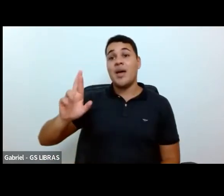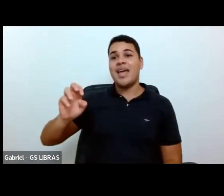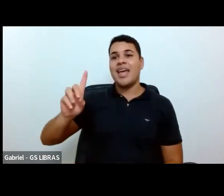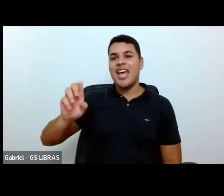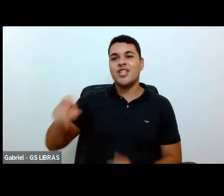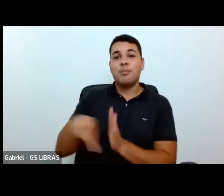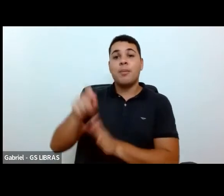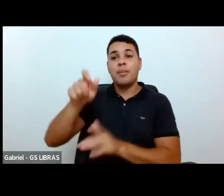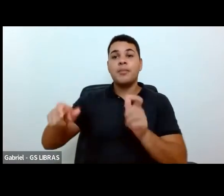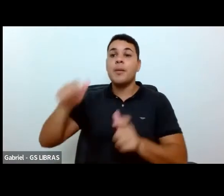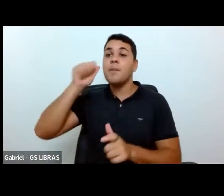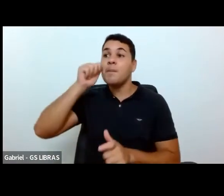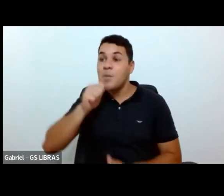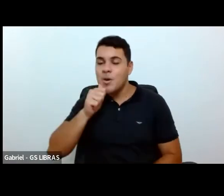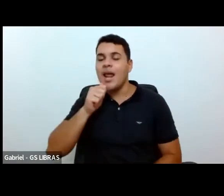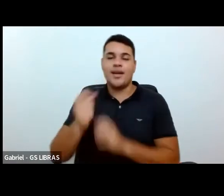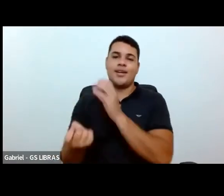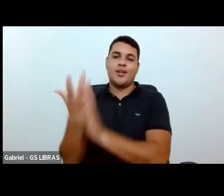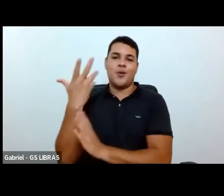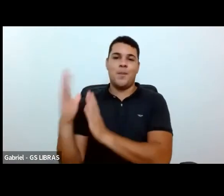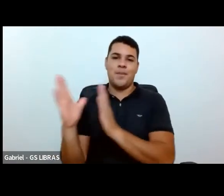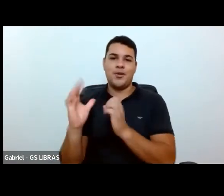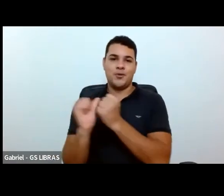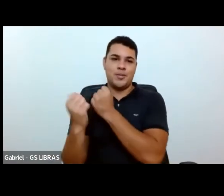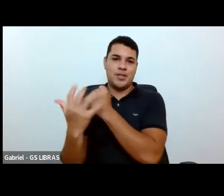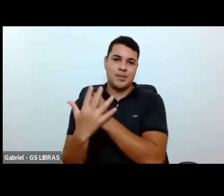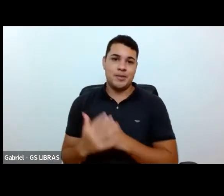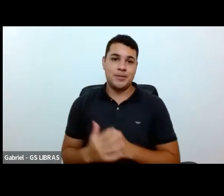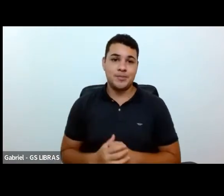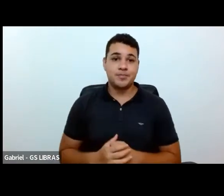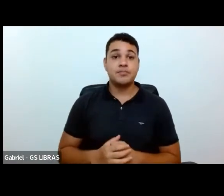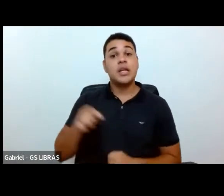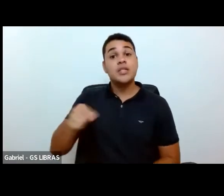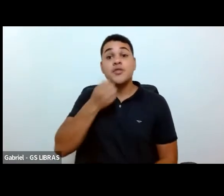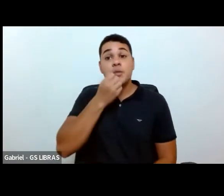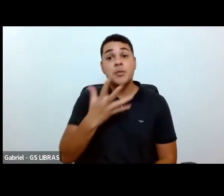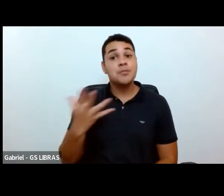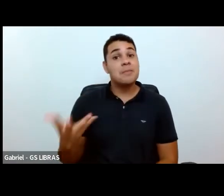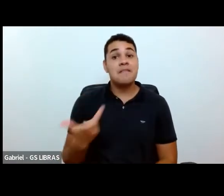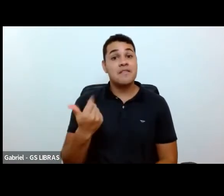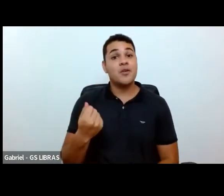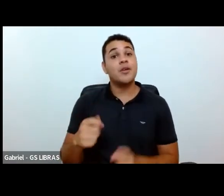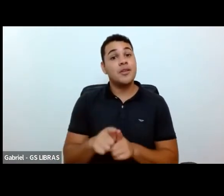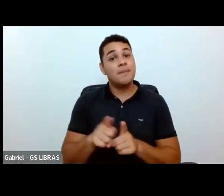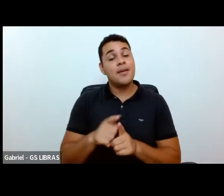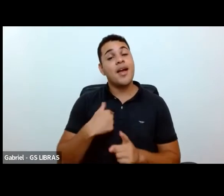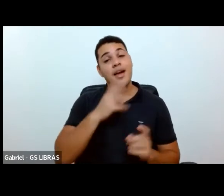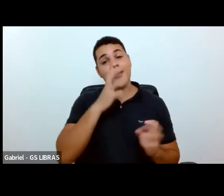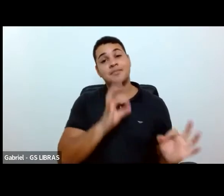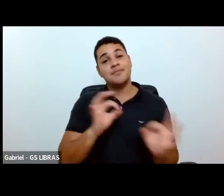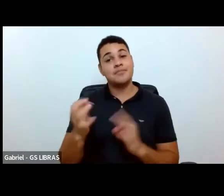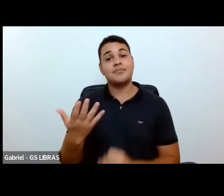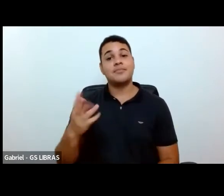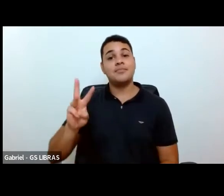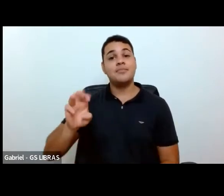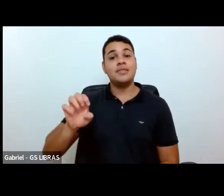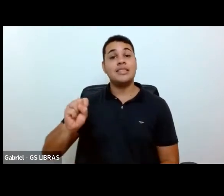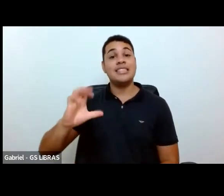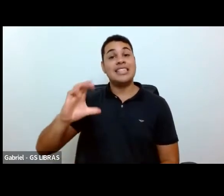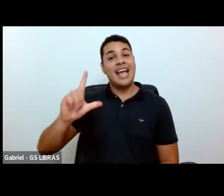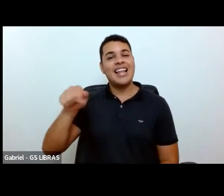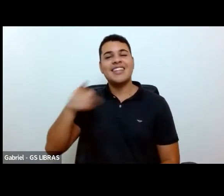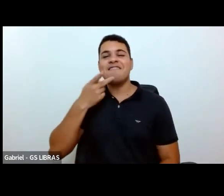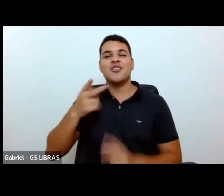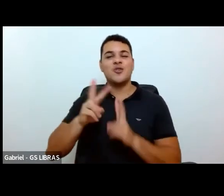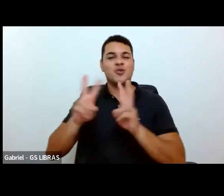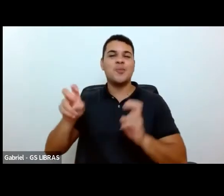que a pandemia ela também foi um lugar potente para isso, e daí foi maravilhoso ouvir também a Wesca falar do Paulo Freire, né? Paulo